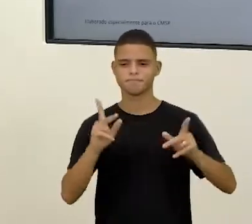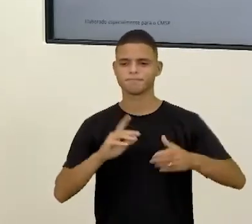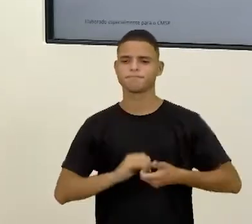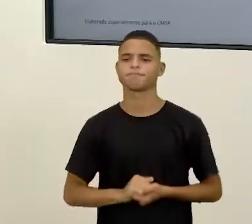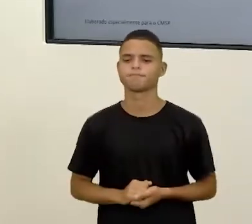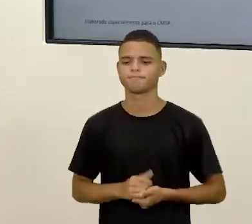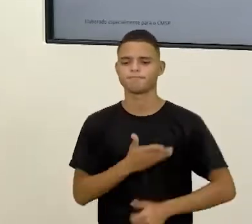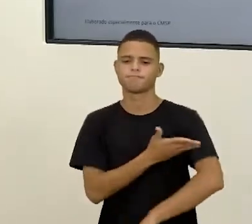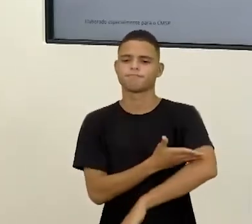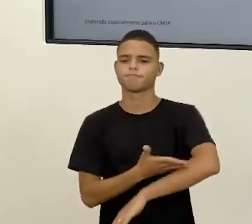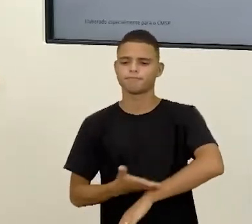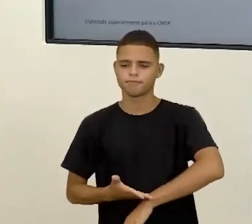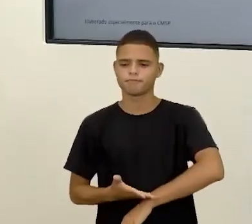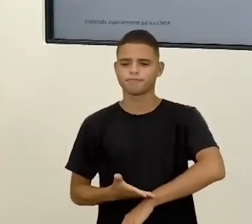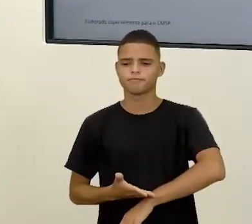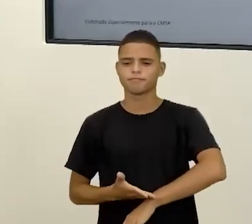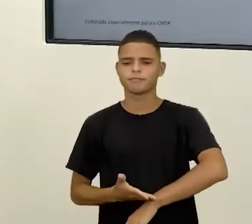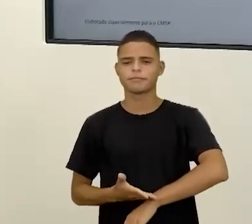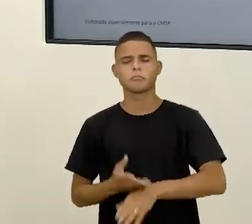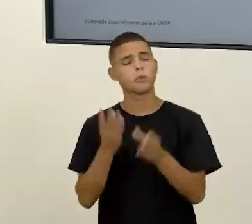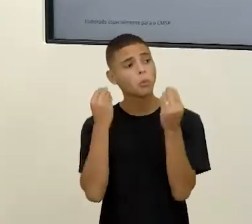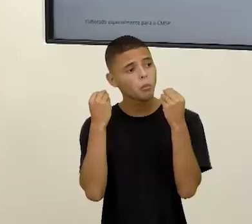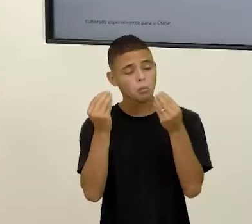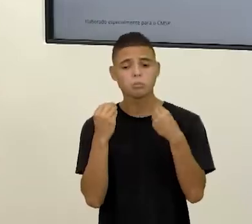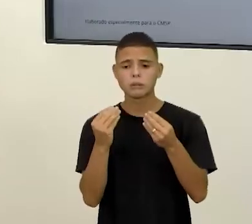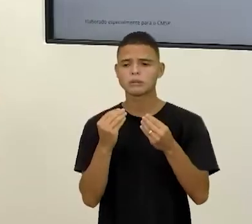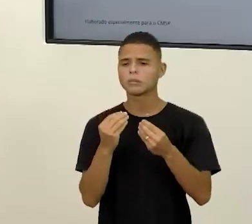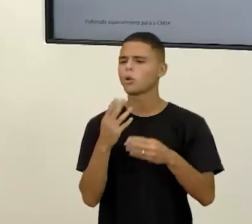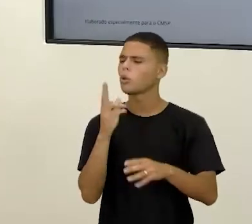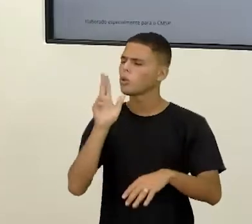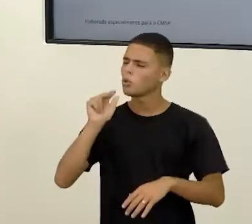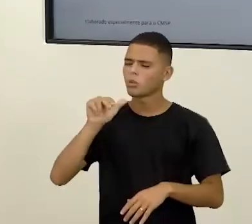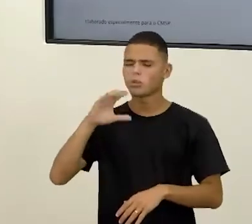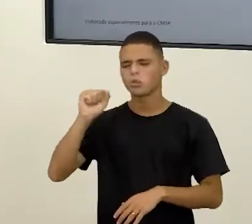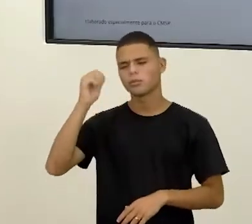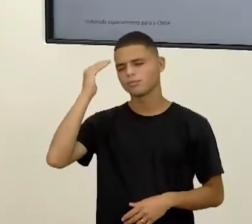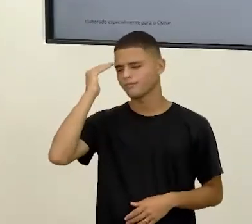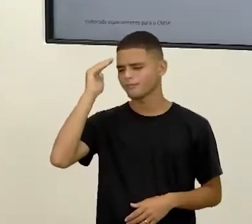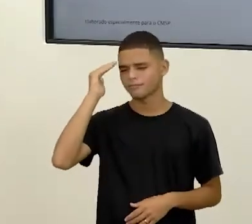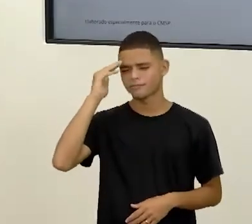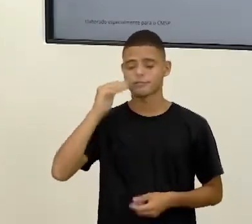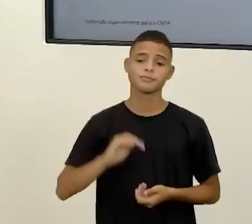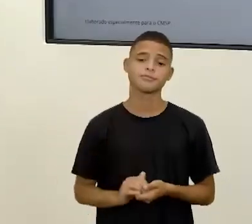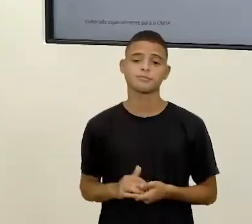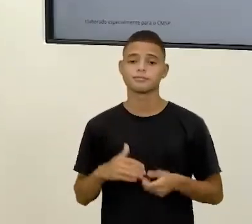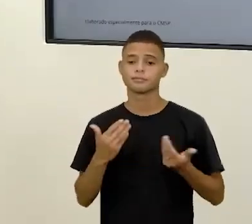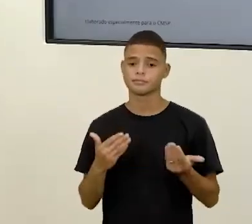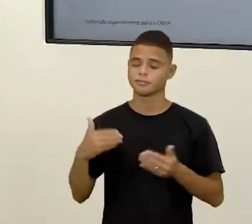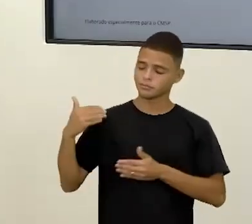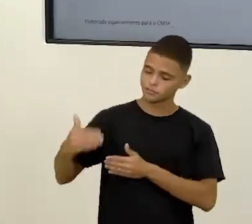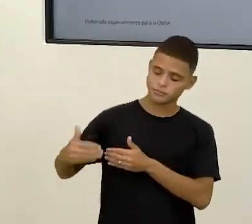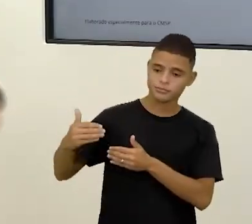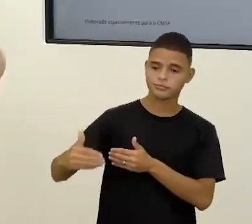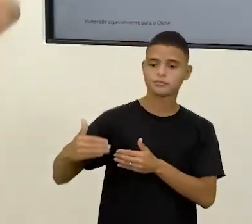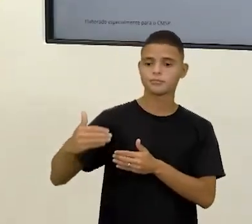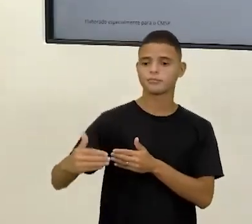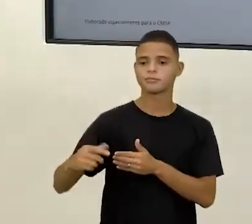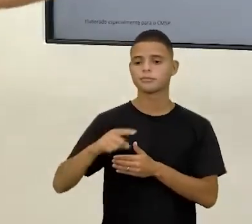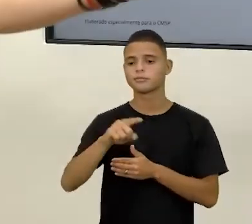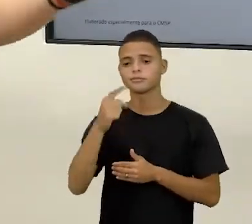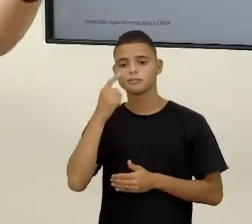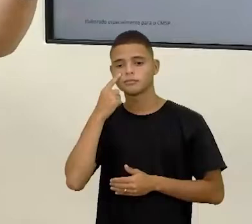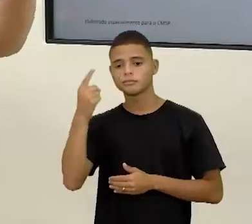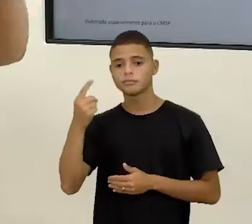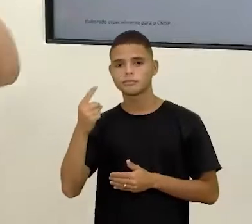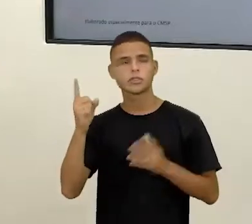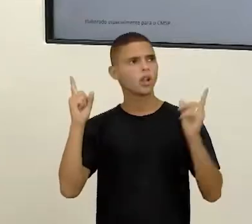está acostumado. E a gente fala, meu Deus do céu, eu nunca vou entender isso. Então, justamente, vai indo passo a passo que você vai ver que, às vezes, o negócio que você